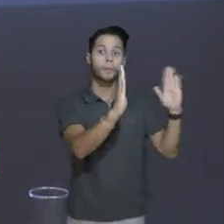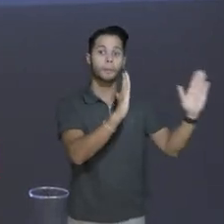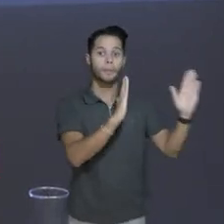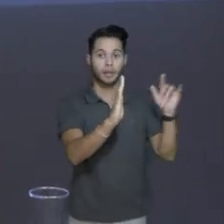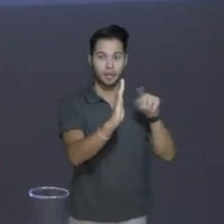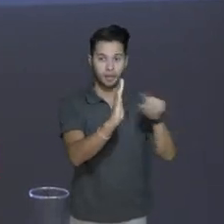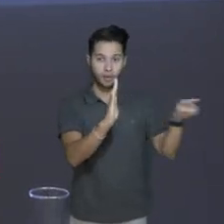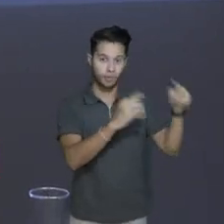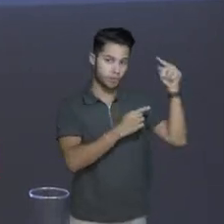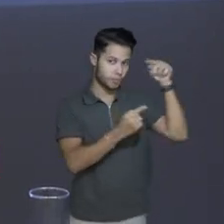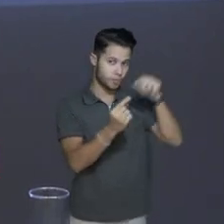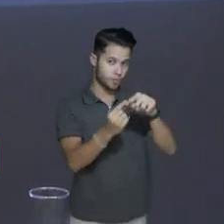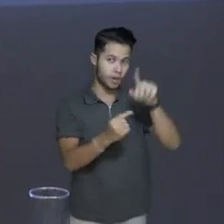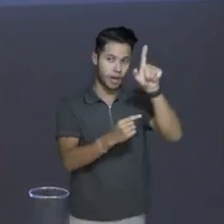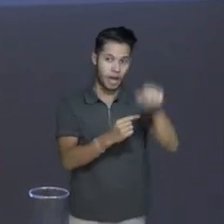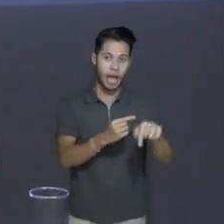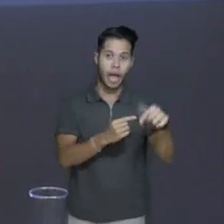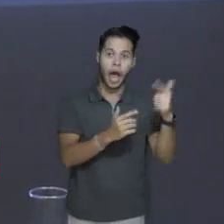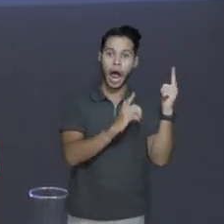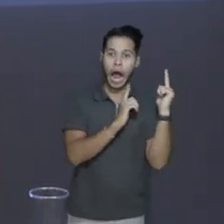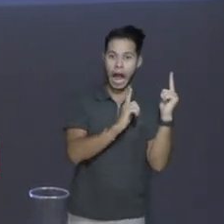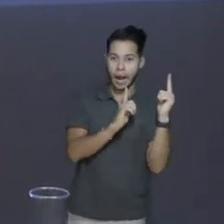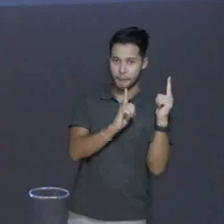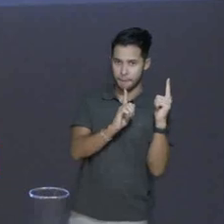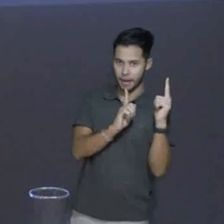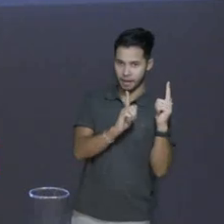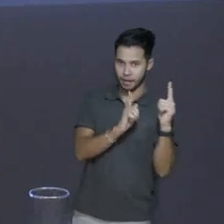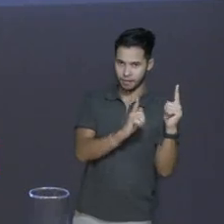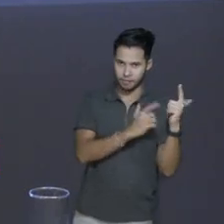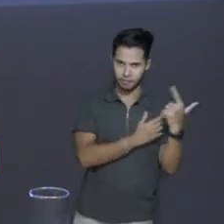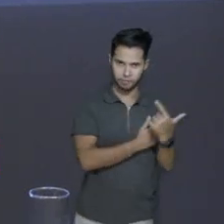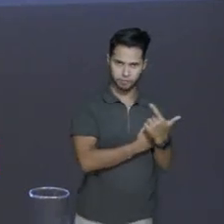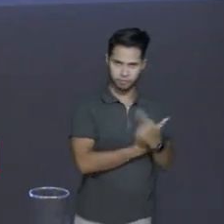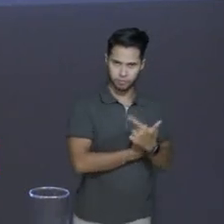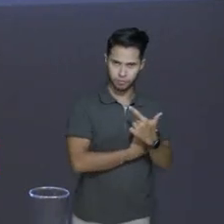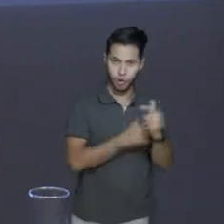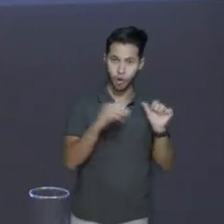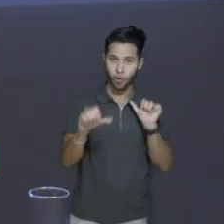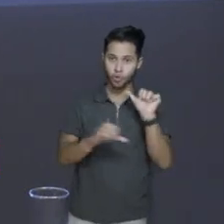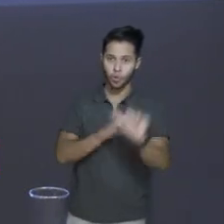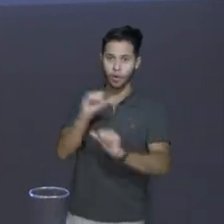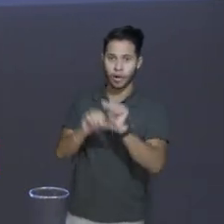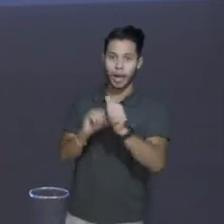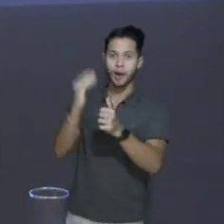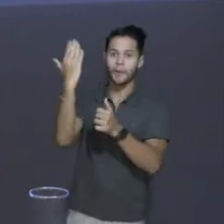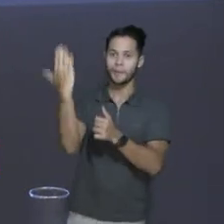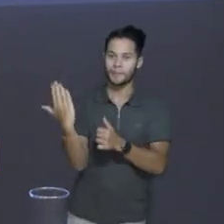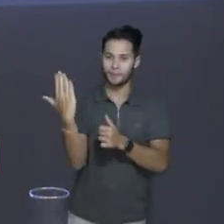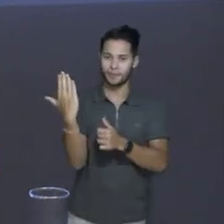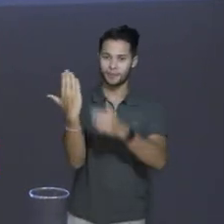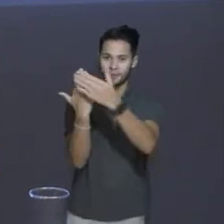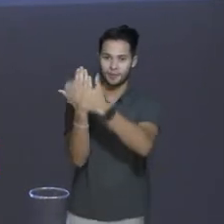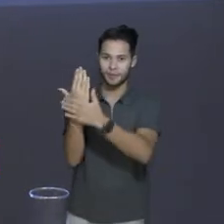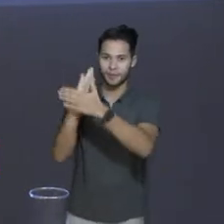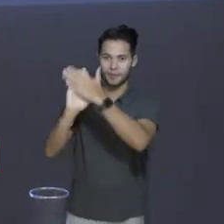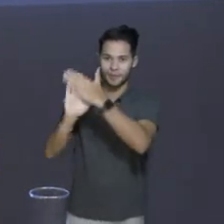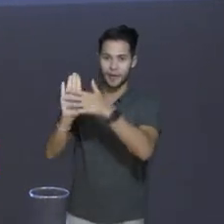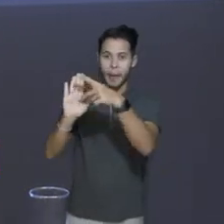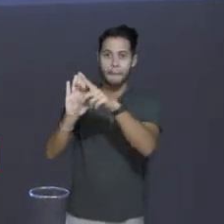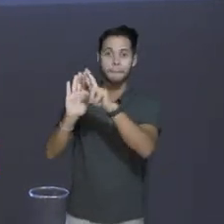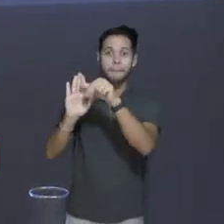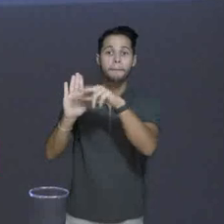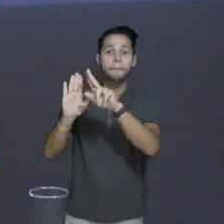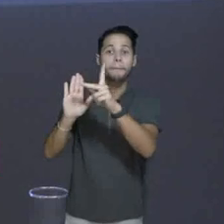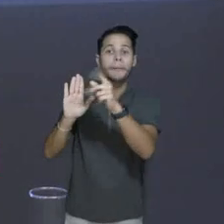prancha trocar a sua arma por uma prancha de surf ISS era o símbolo por quê Porque a gente ia dar três aulas de surf durante a semana